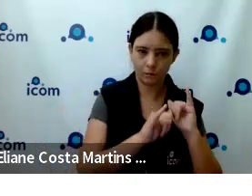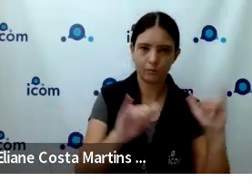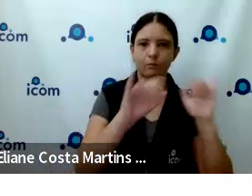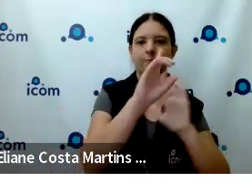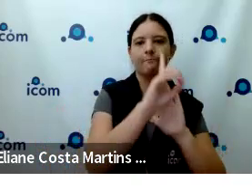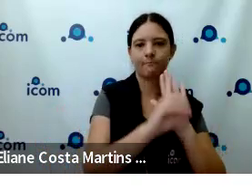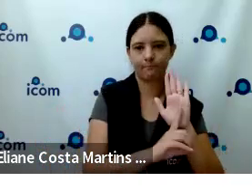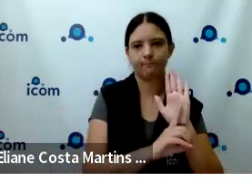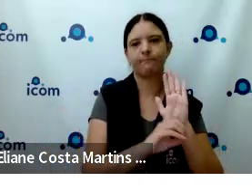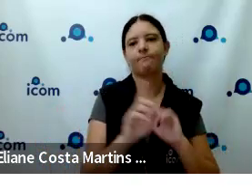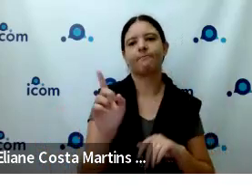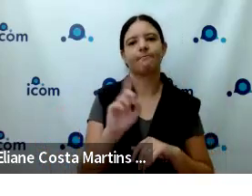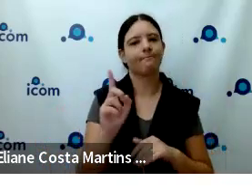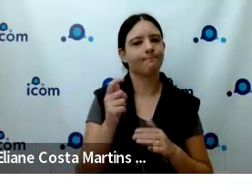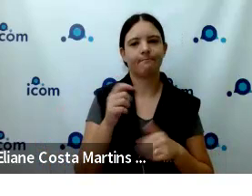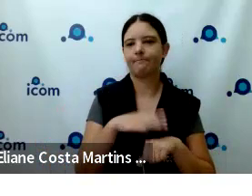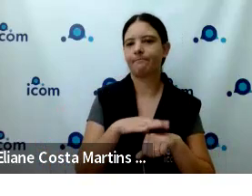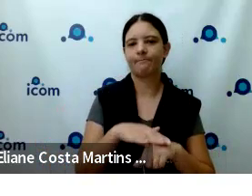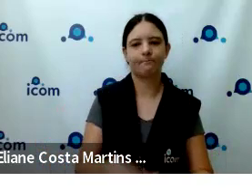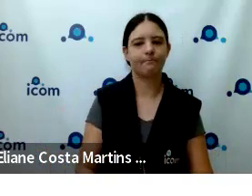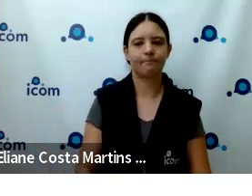decreto de não aplicação.